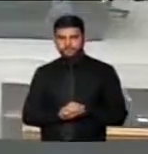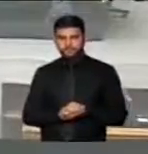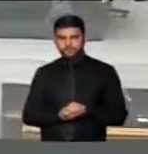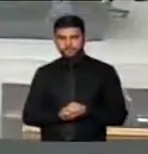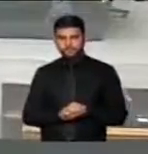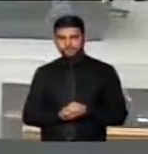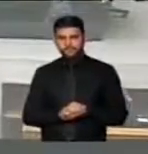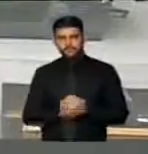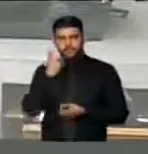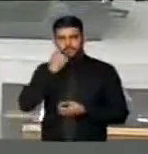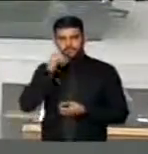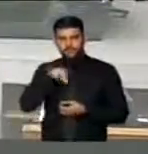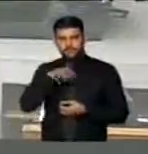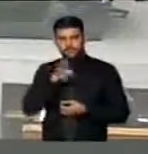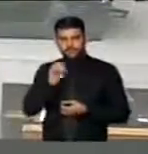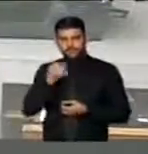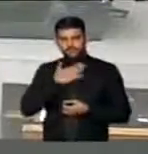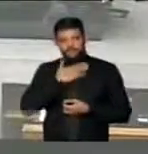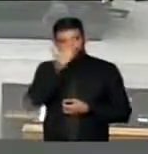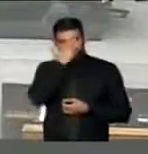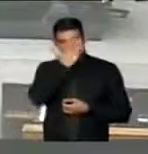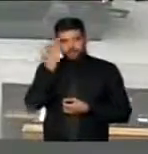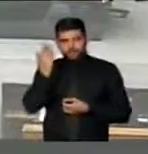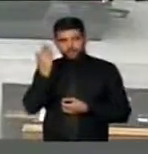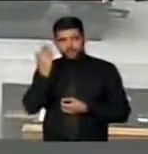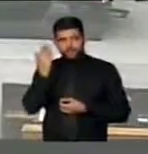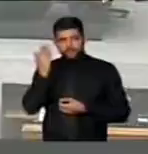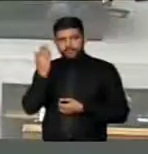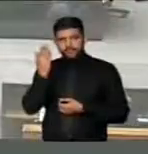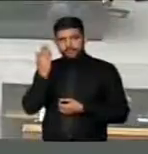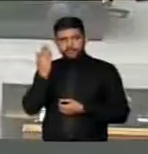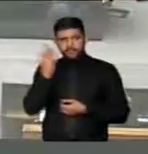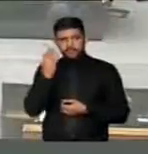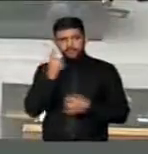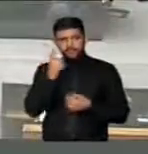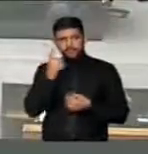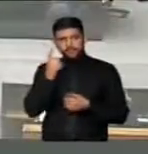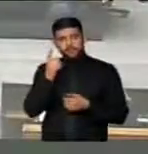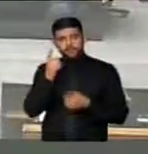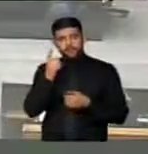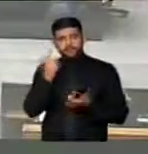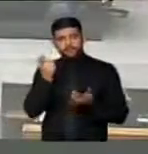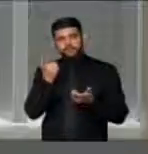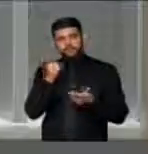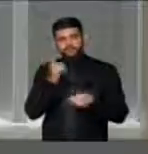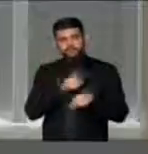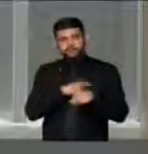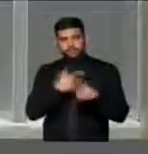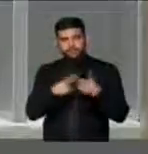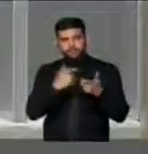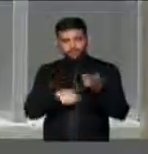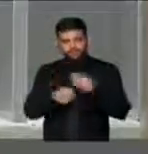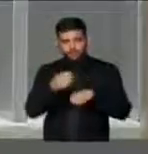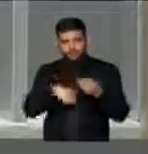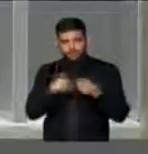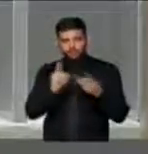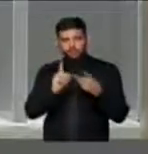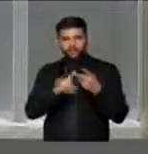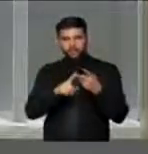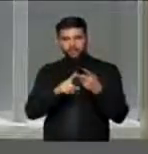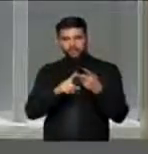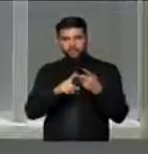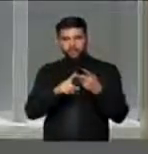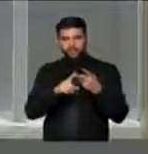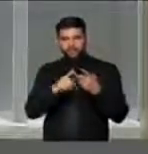Alô, deputado Manato, muito obrigado. Em tempos de recessão econômica,